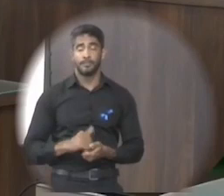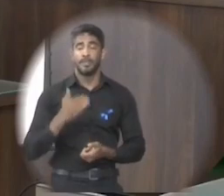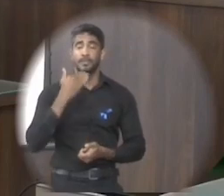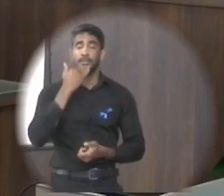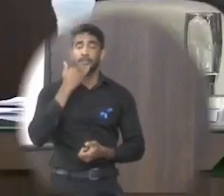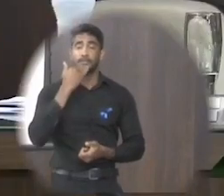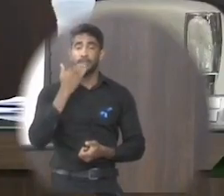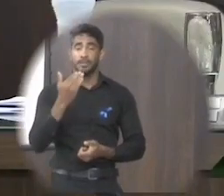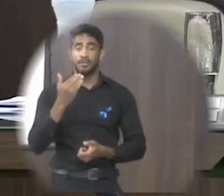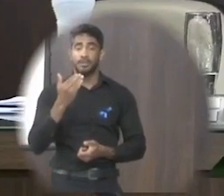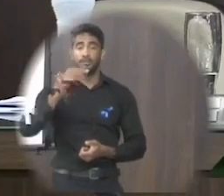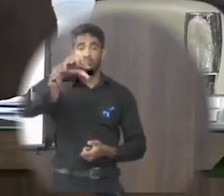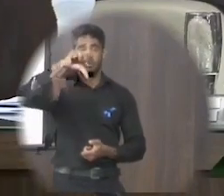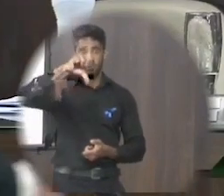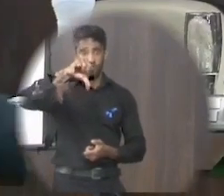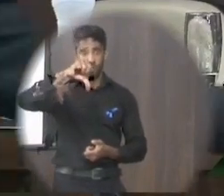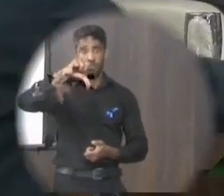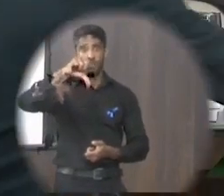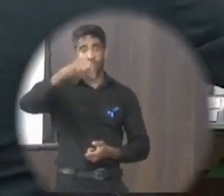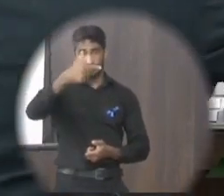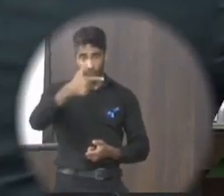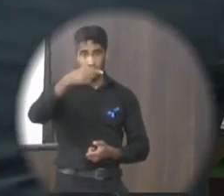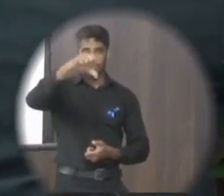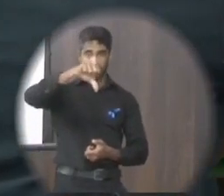Requerimento 296-2021,